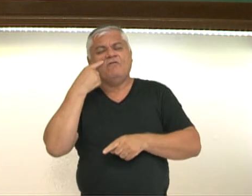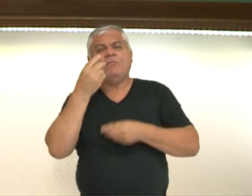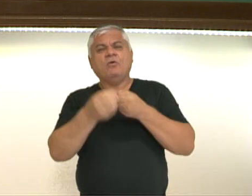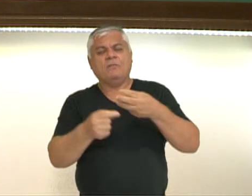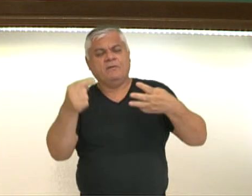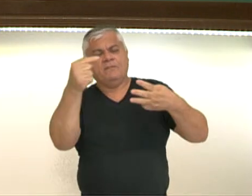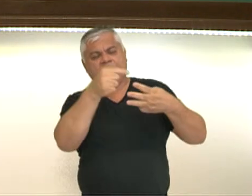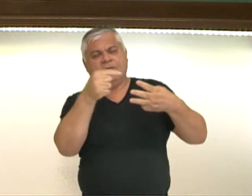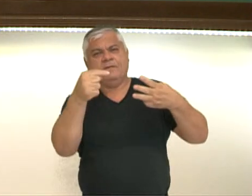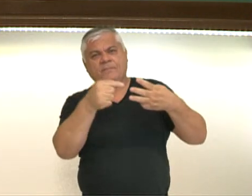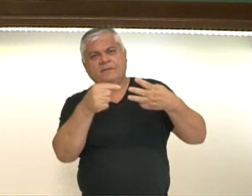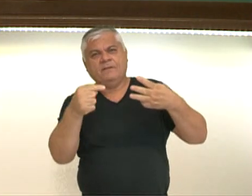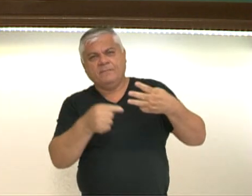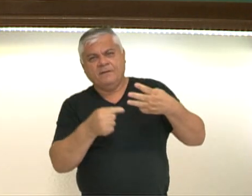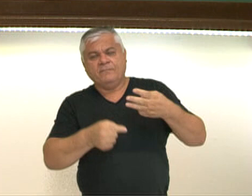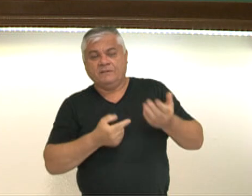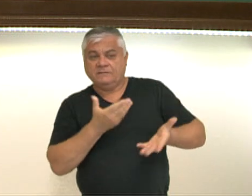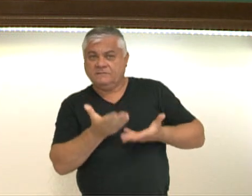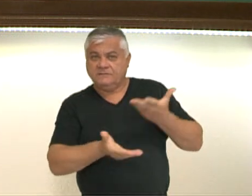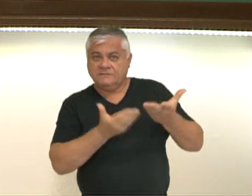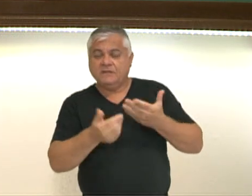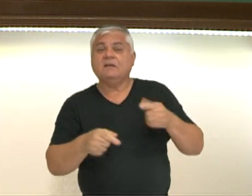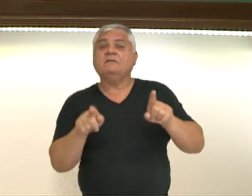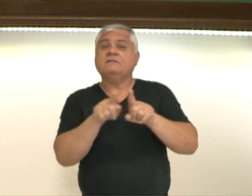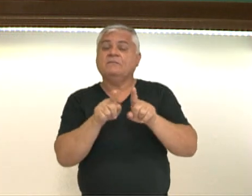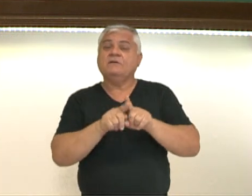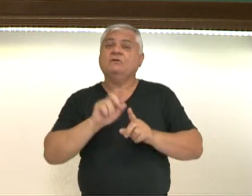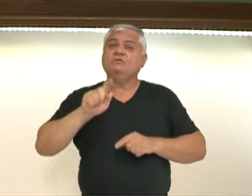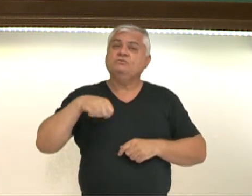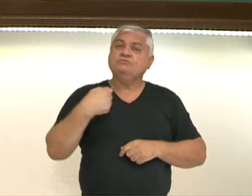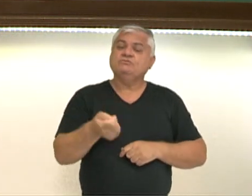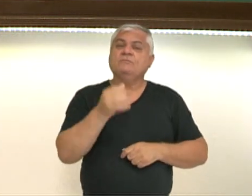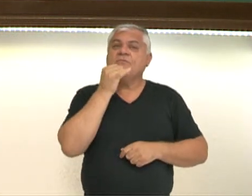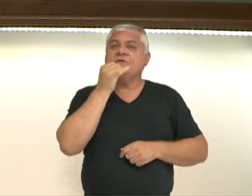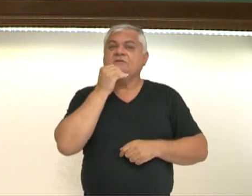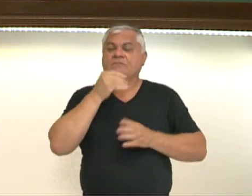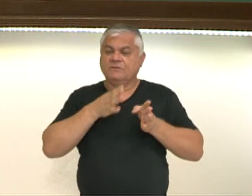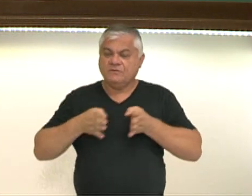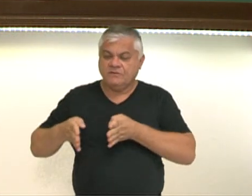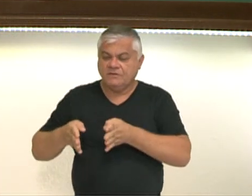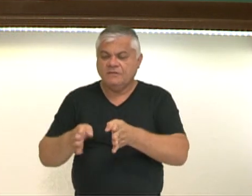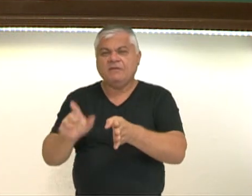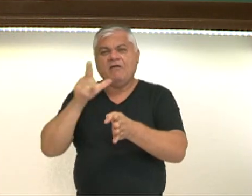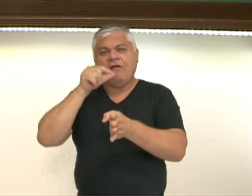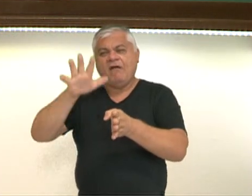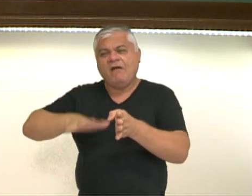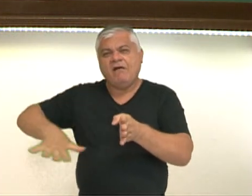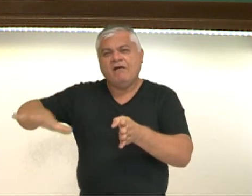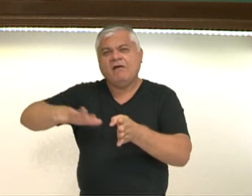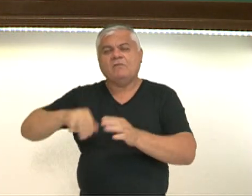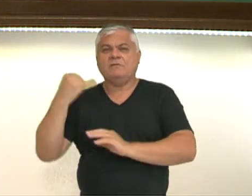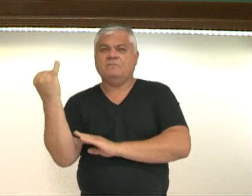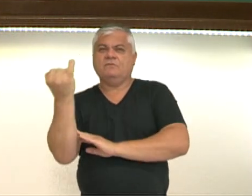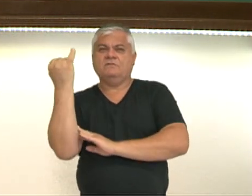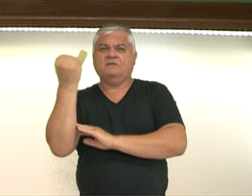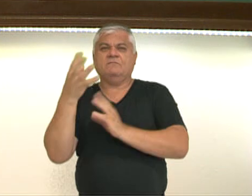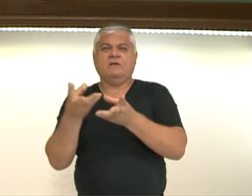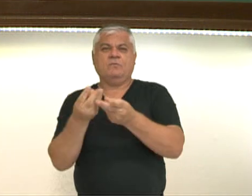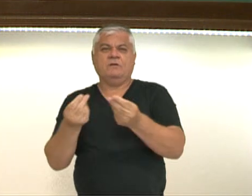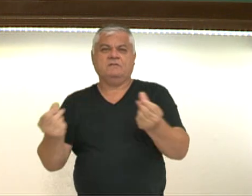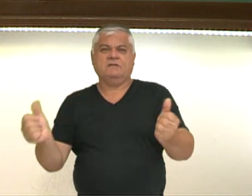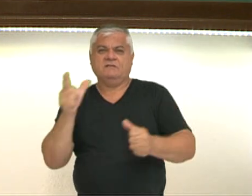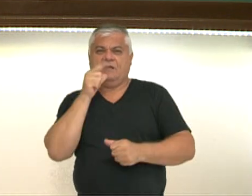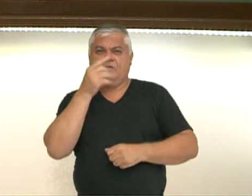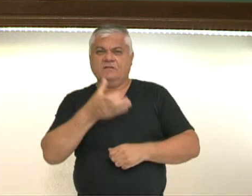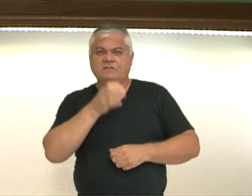água passa até ser tratada. E nós falamos também um pouquinho sobre os mananciais, tão importantes para a qualidade da água que